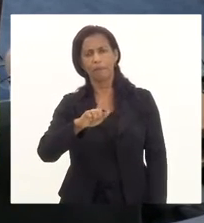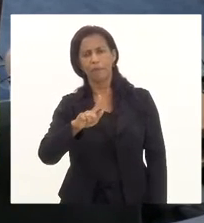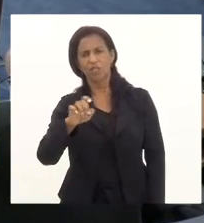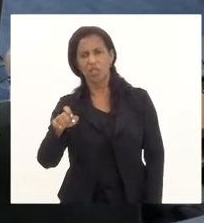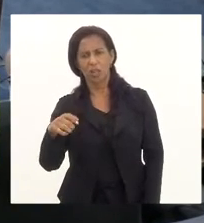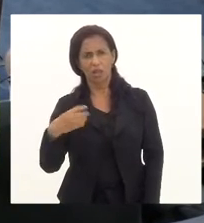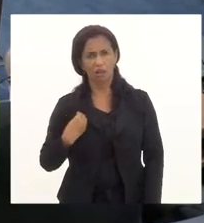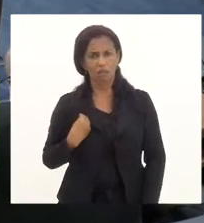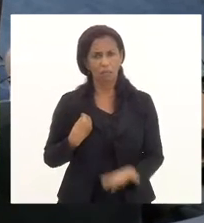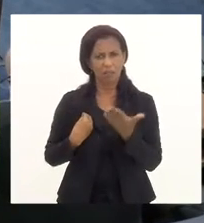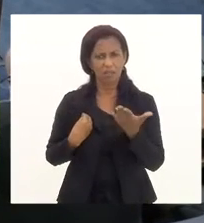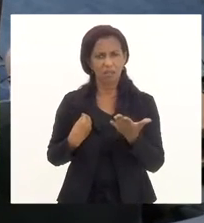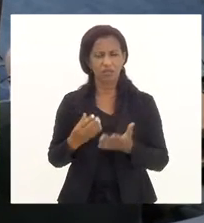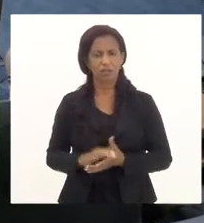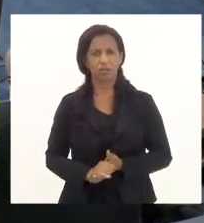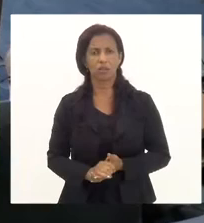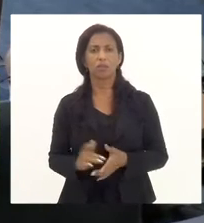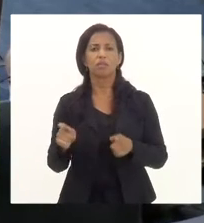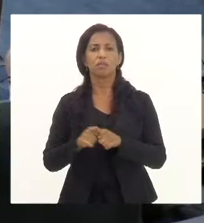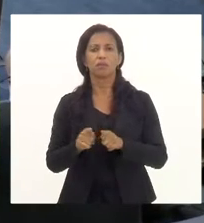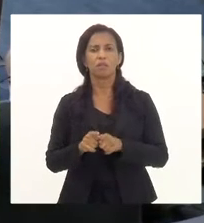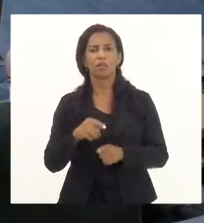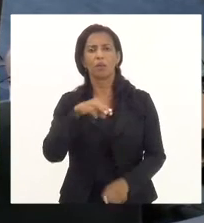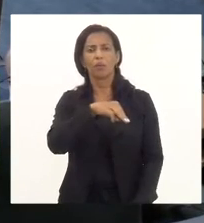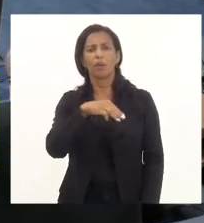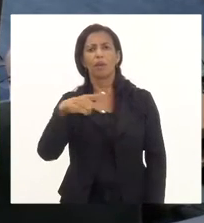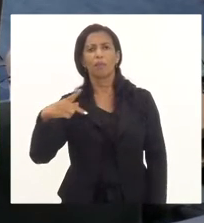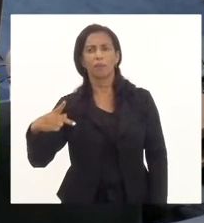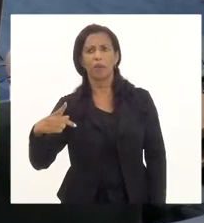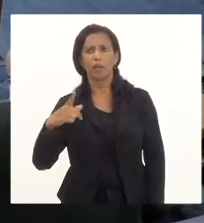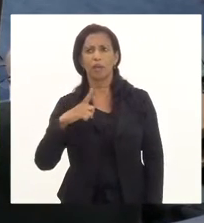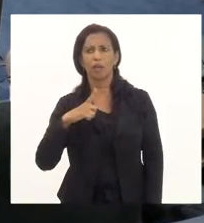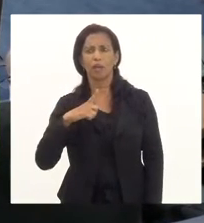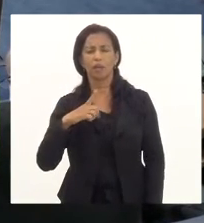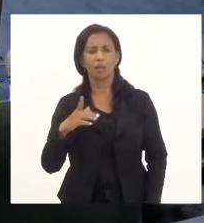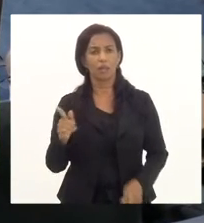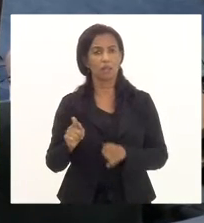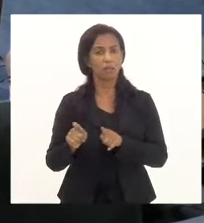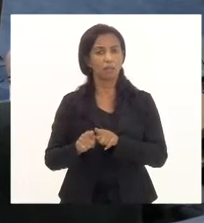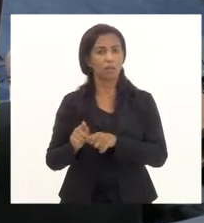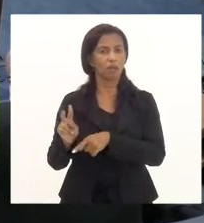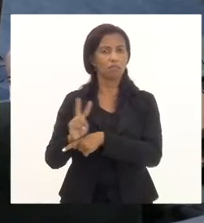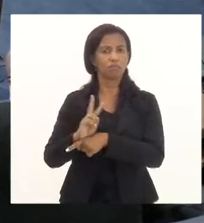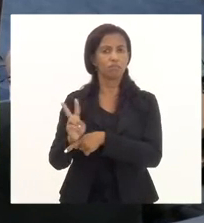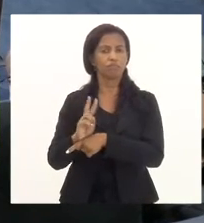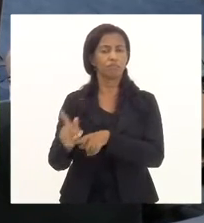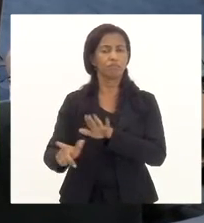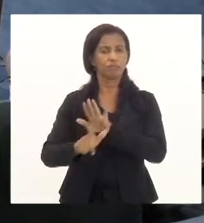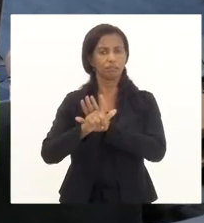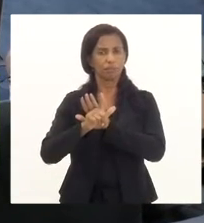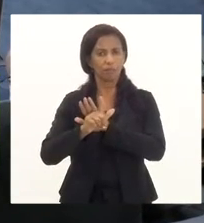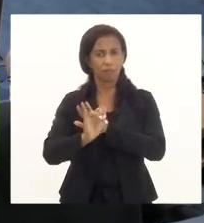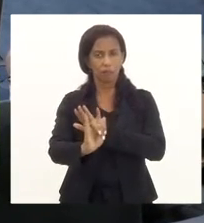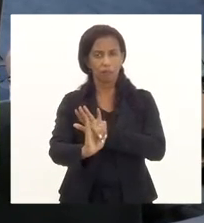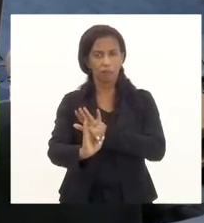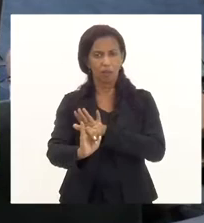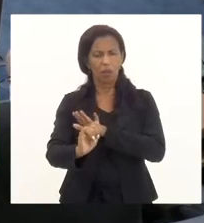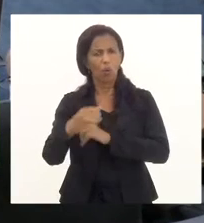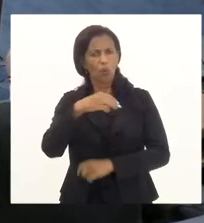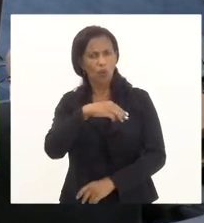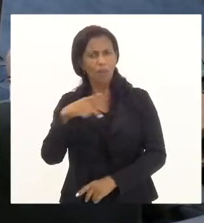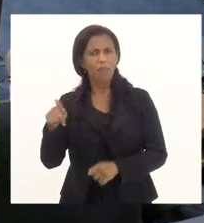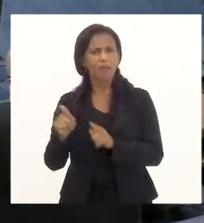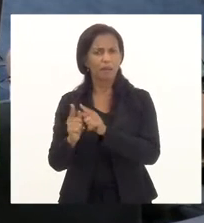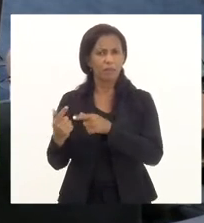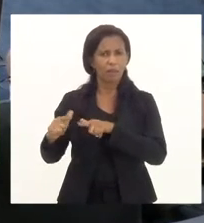esteve presente né por outro lado e tenha o condão de fiscalizar a lei o MP também atuou